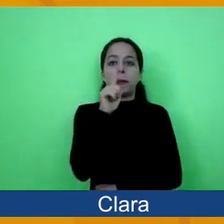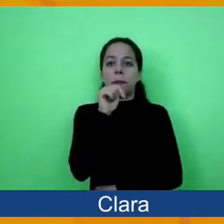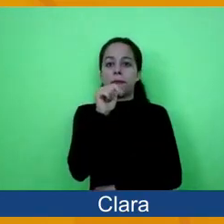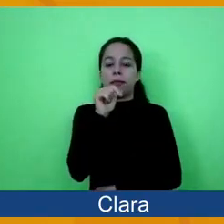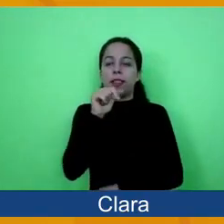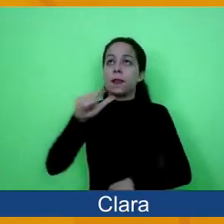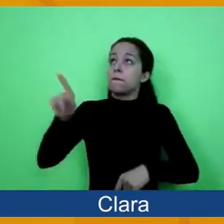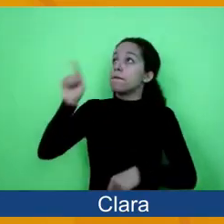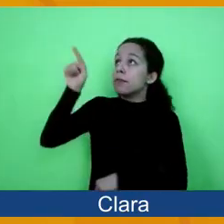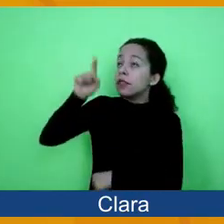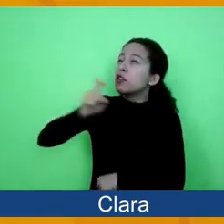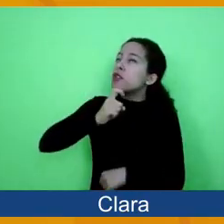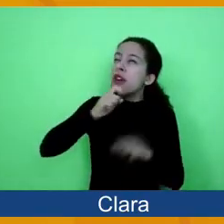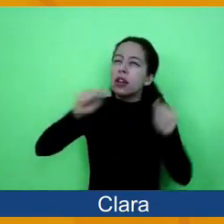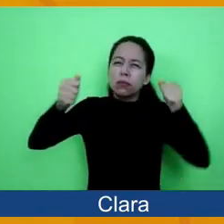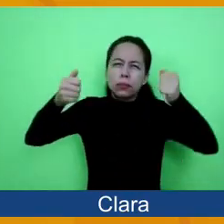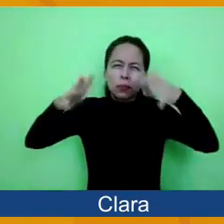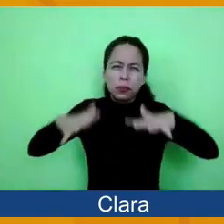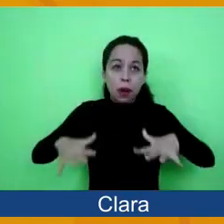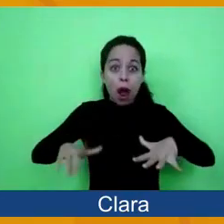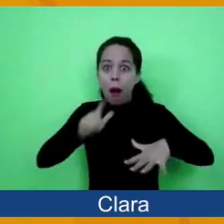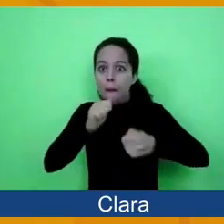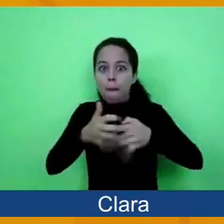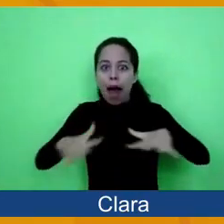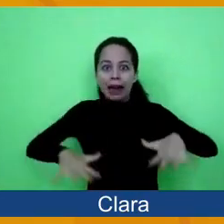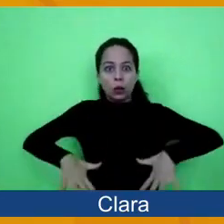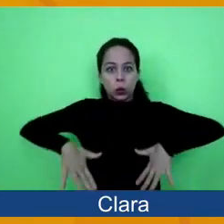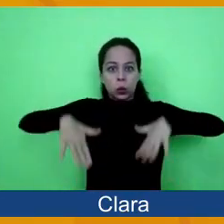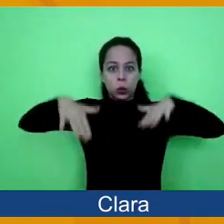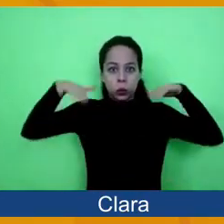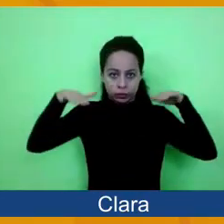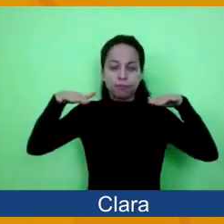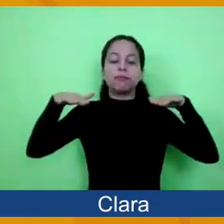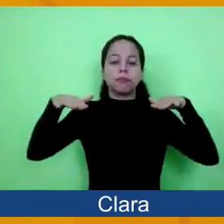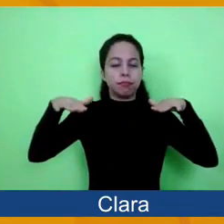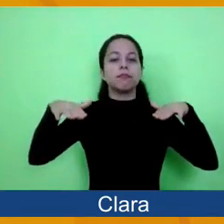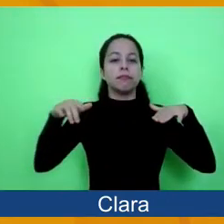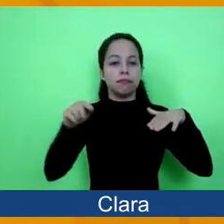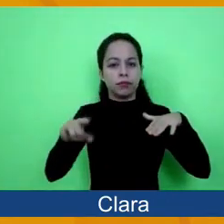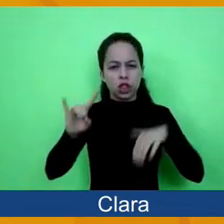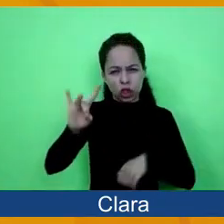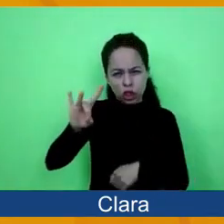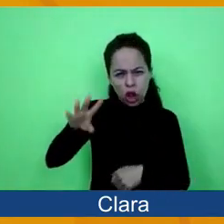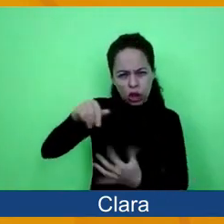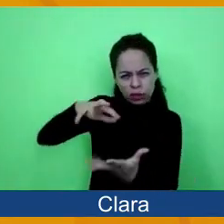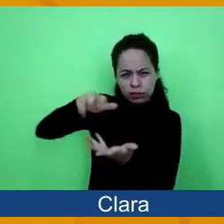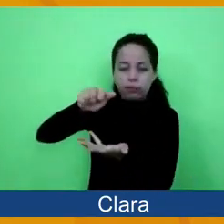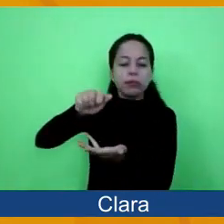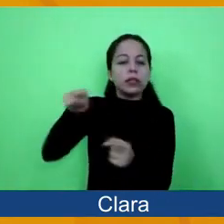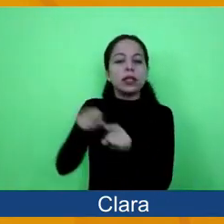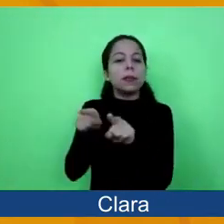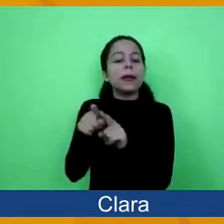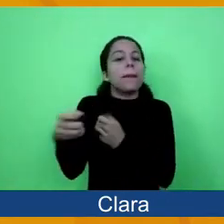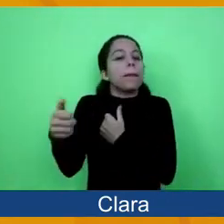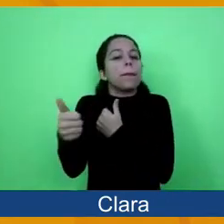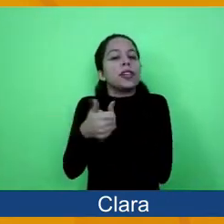da derretimento das calotas polares, não só Antártica, Groenlândia fundamentalmente.